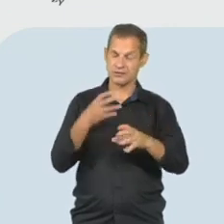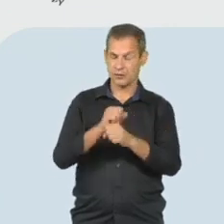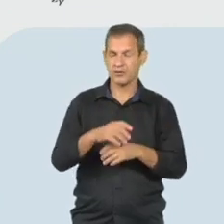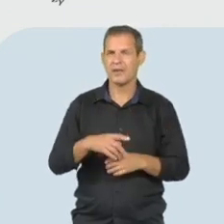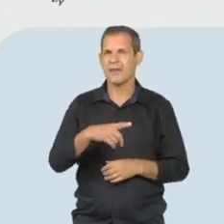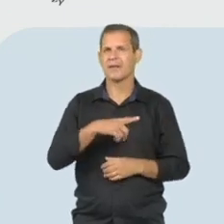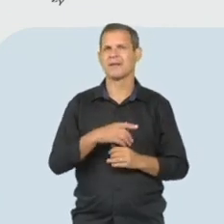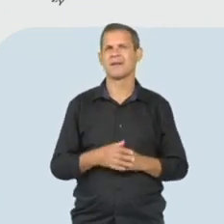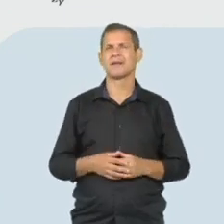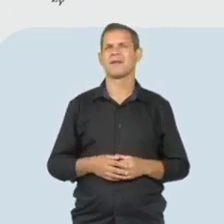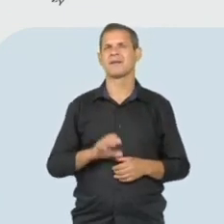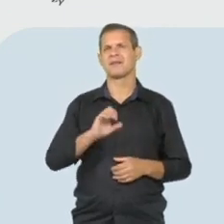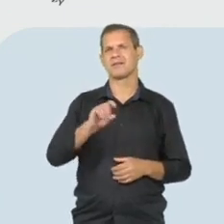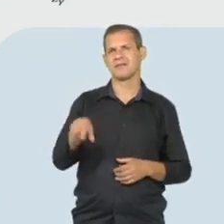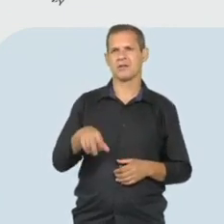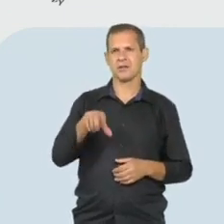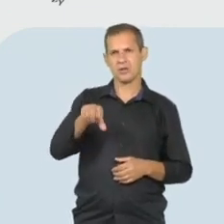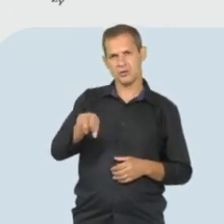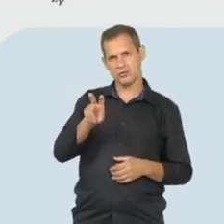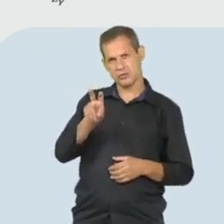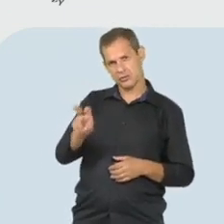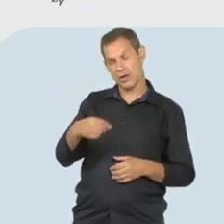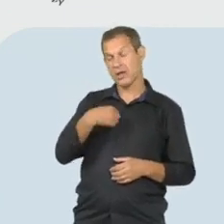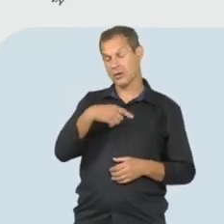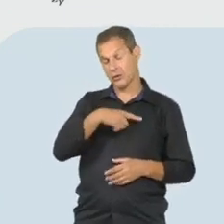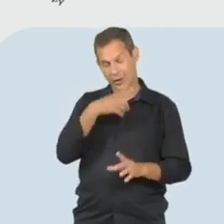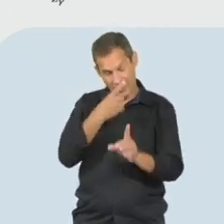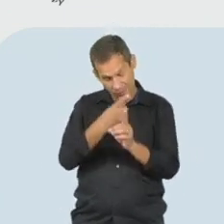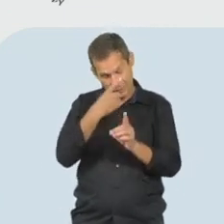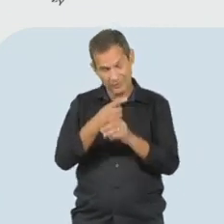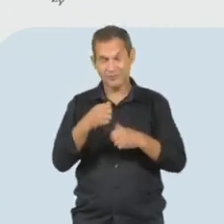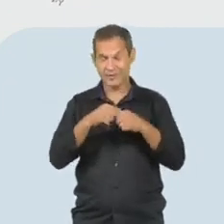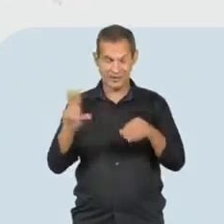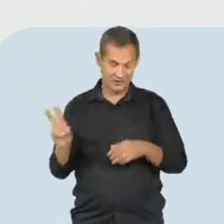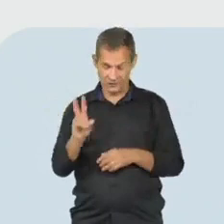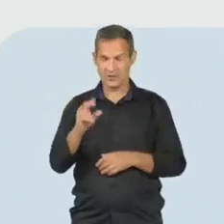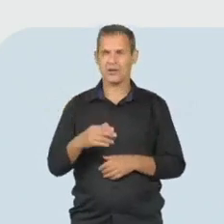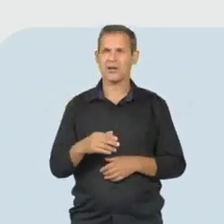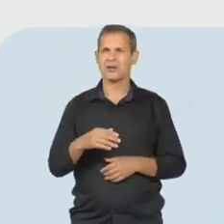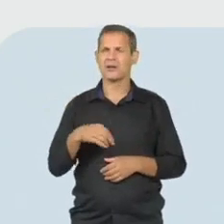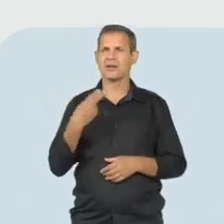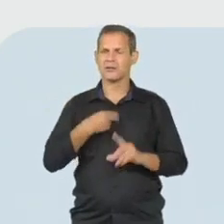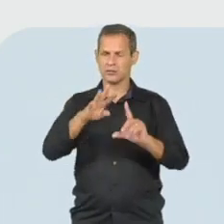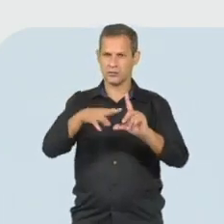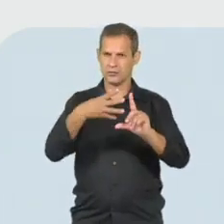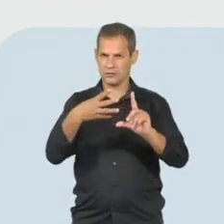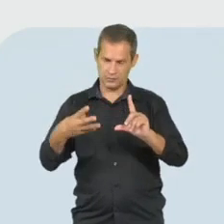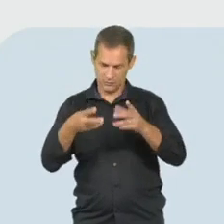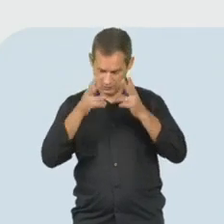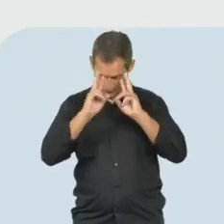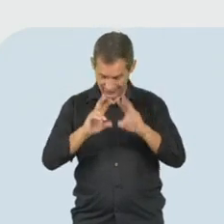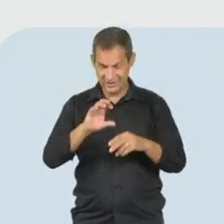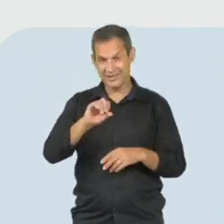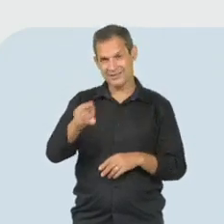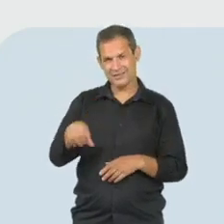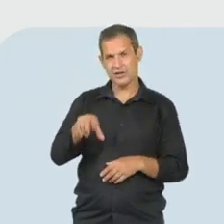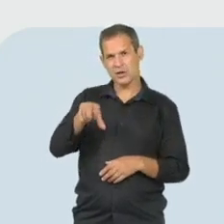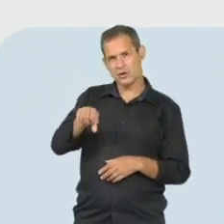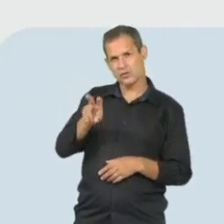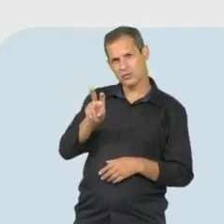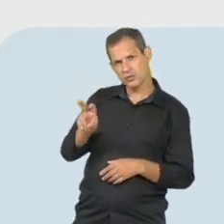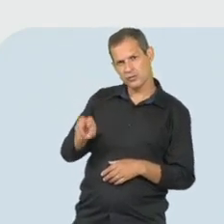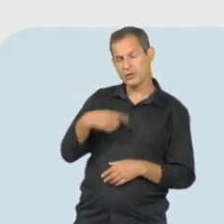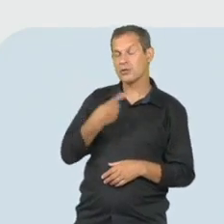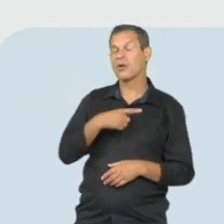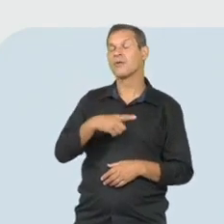dar 0,95. Que eu tenho que encontrar esse valor lá na nossa tabela. Ó, 0,95, a gente